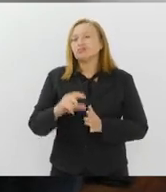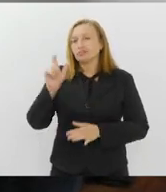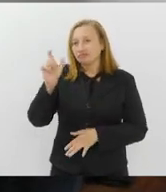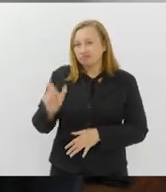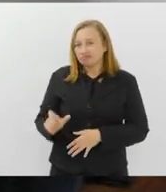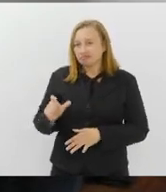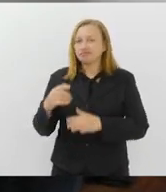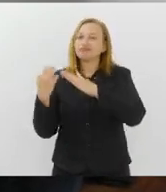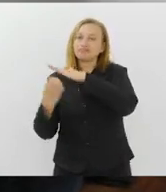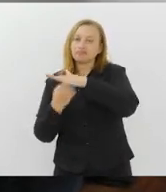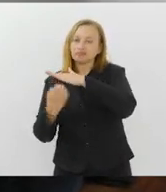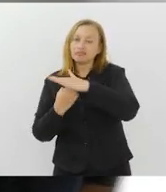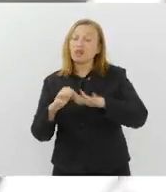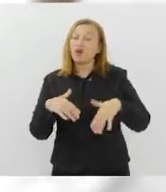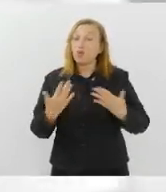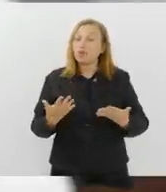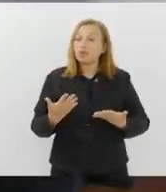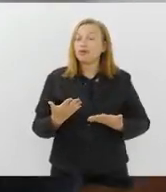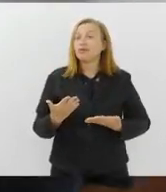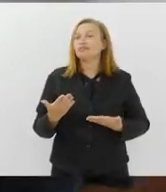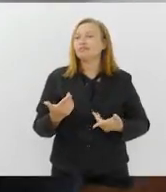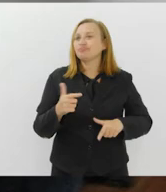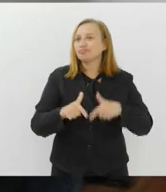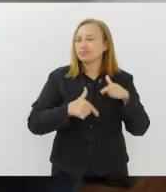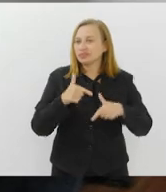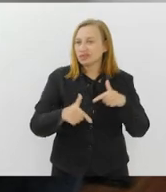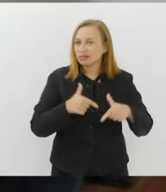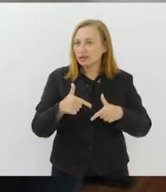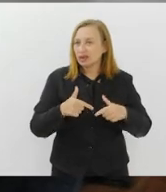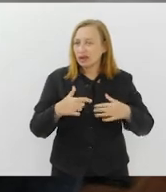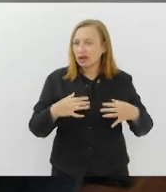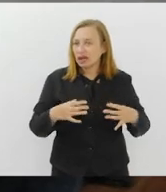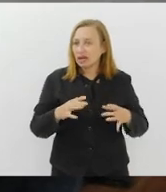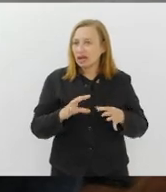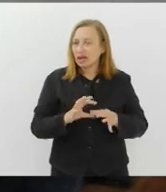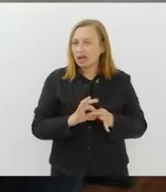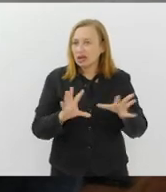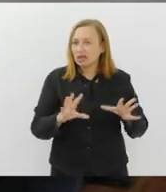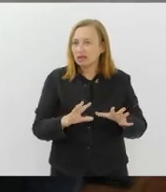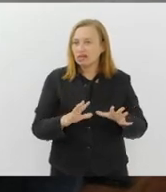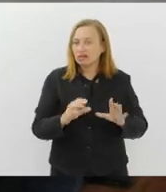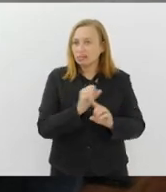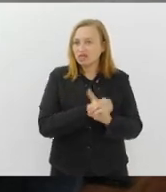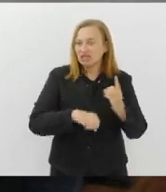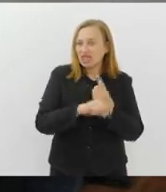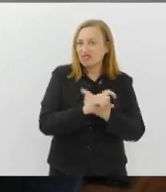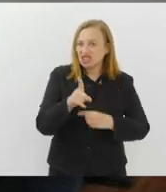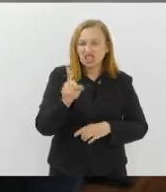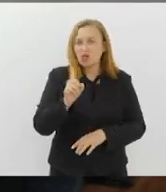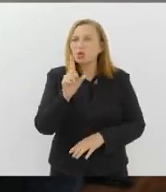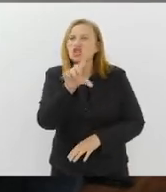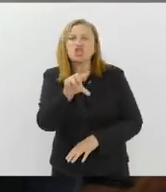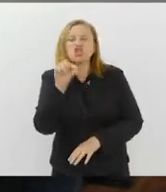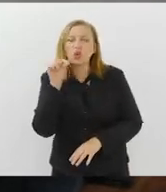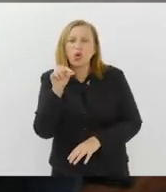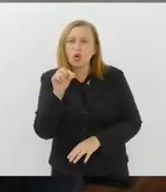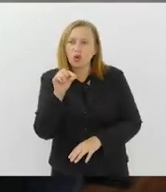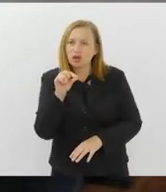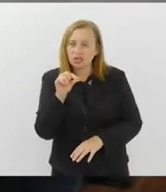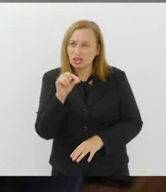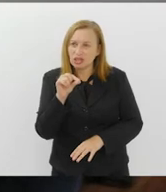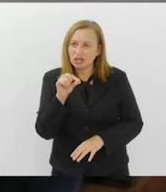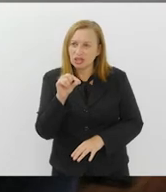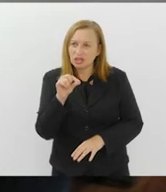quando você coloca um serviço à disposição da sociedade, você não escolhe a melhor fatia